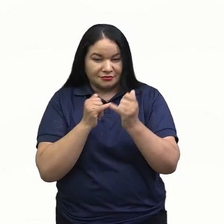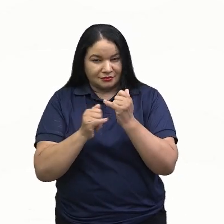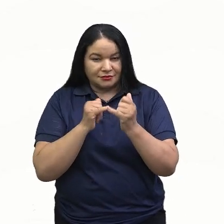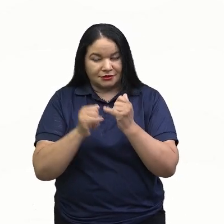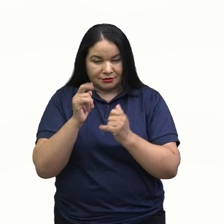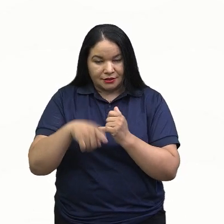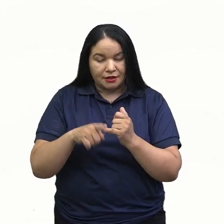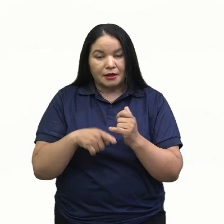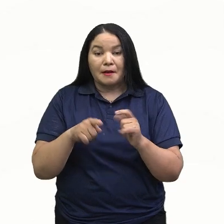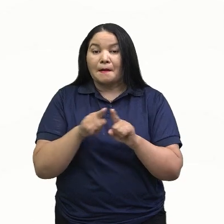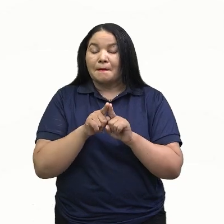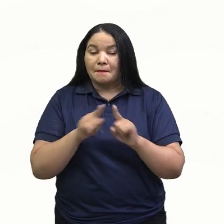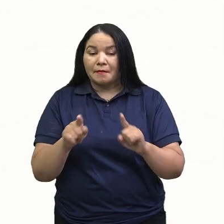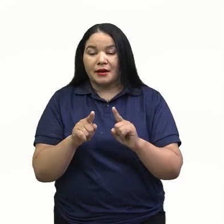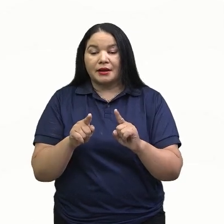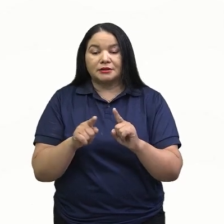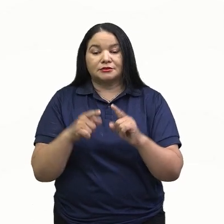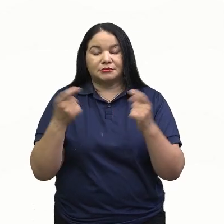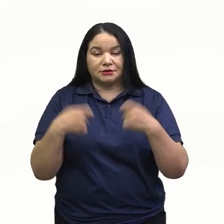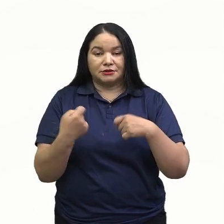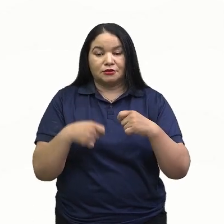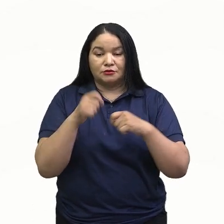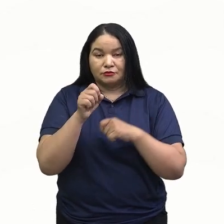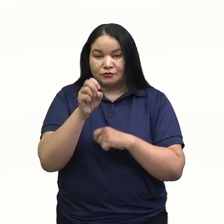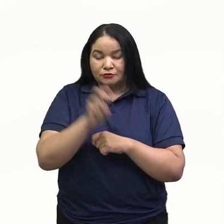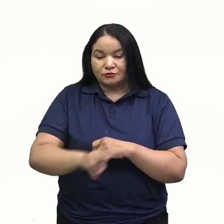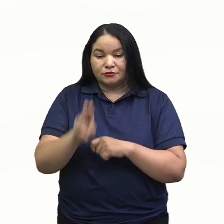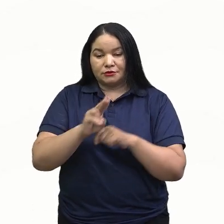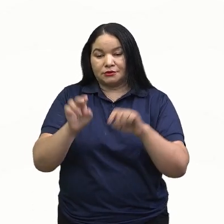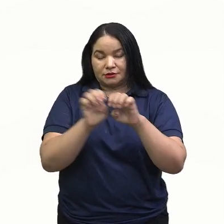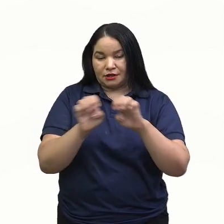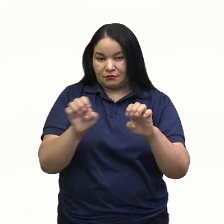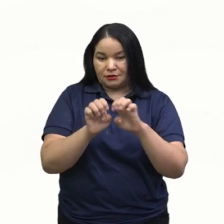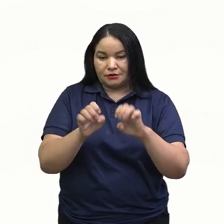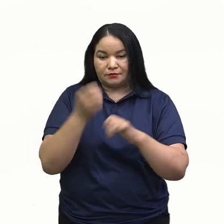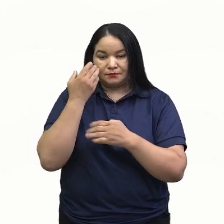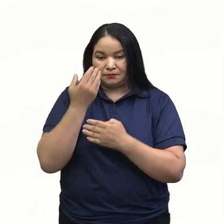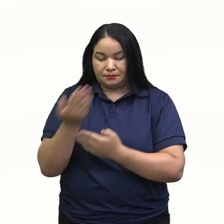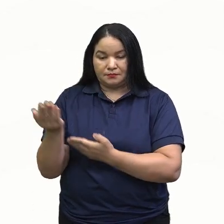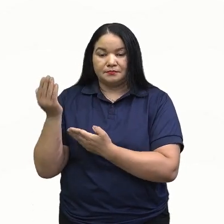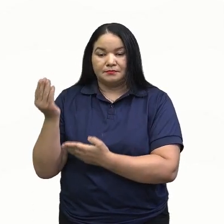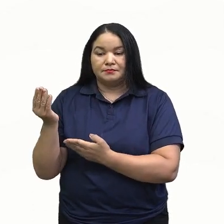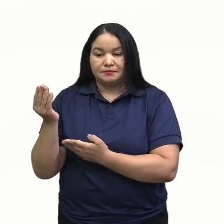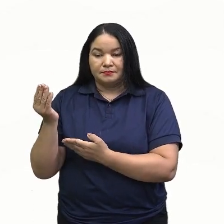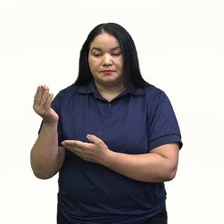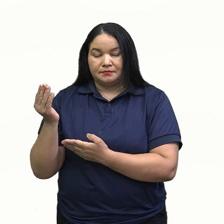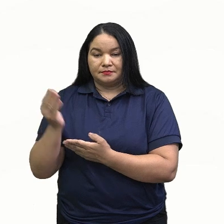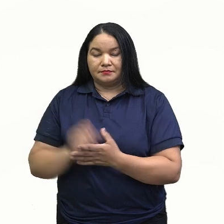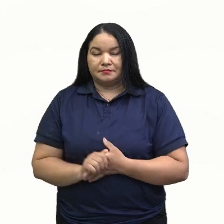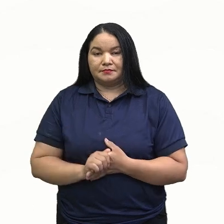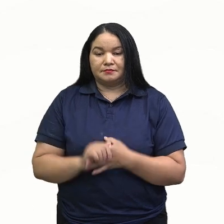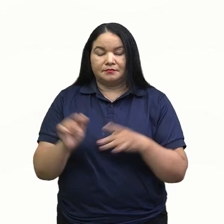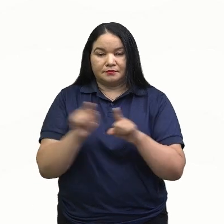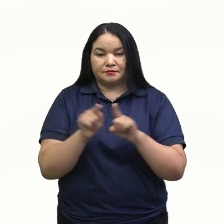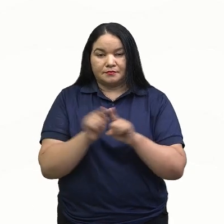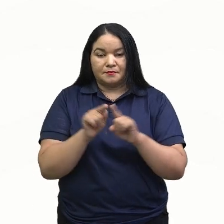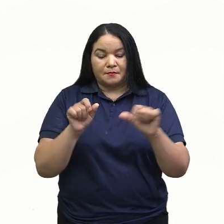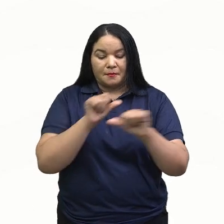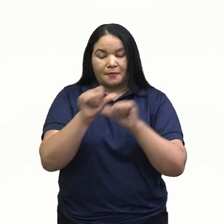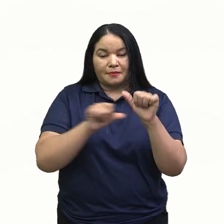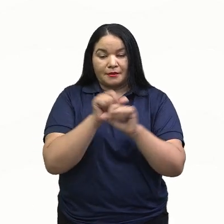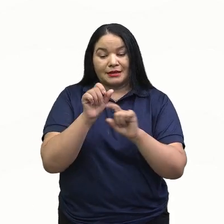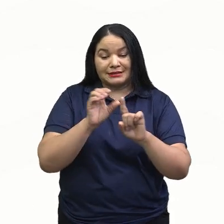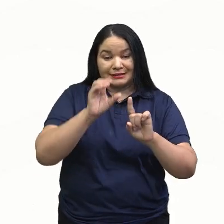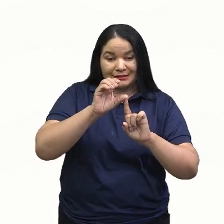parecidas, aí você vai usar simplesmente esta equação. De Celsius para